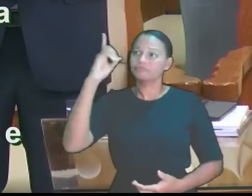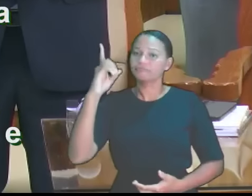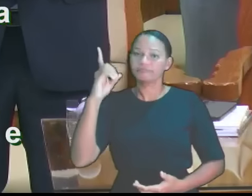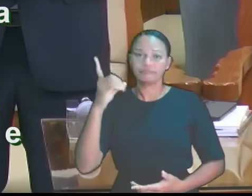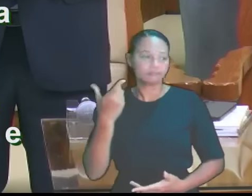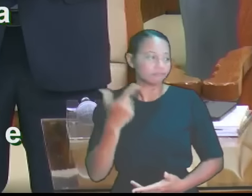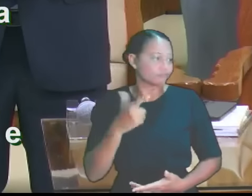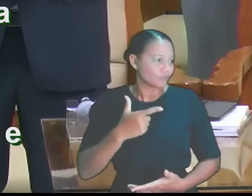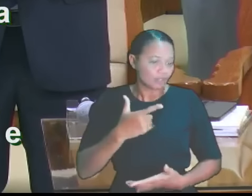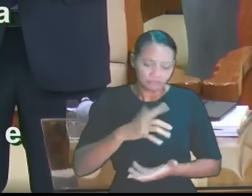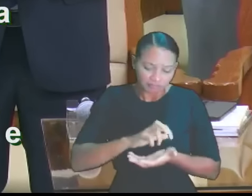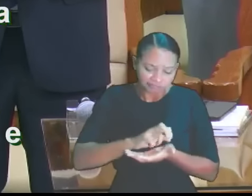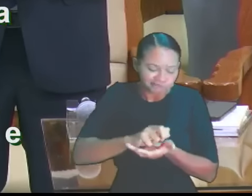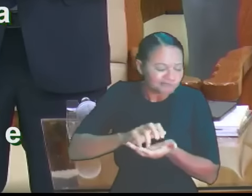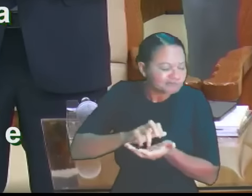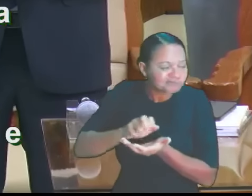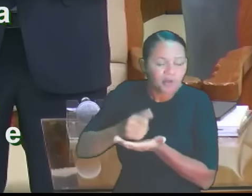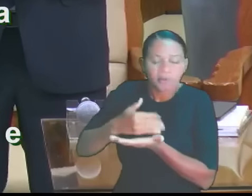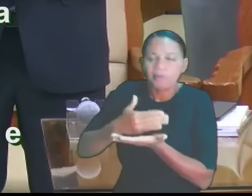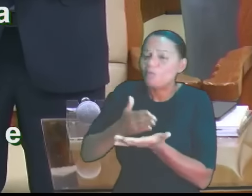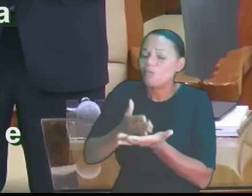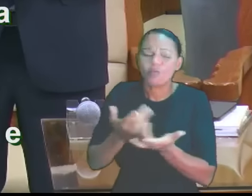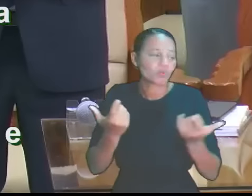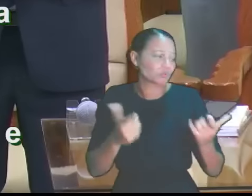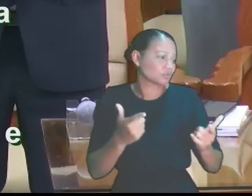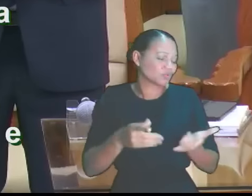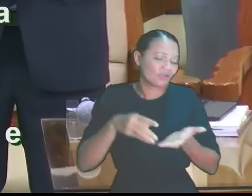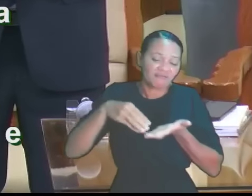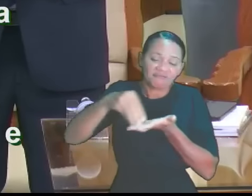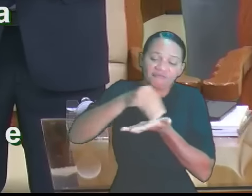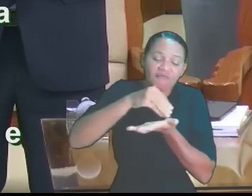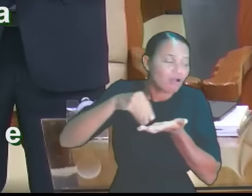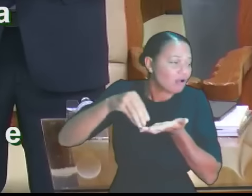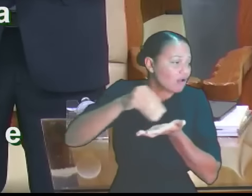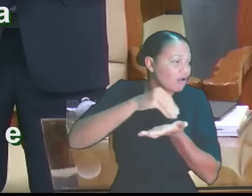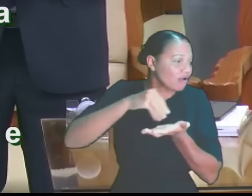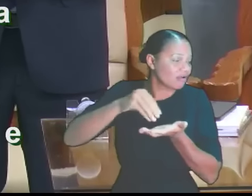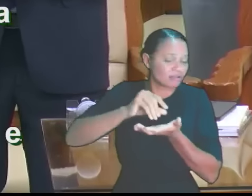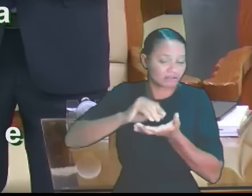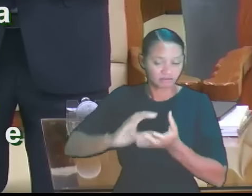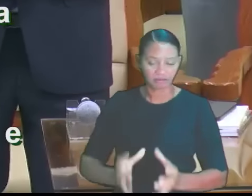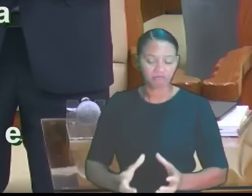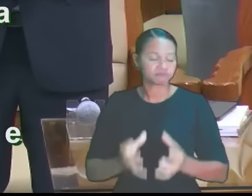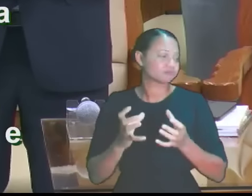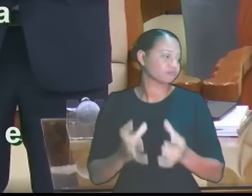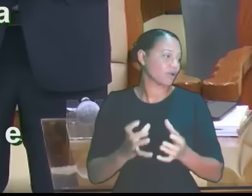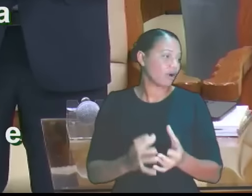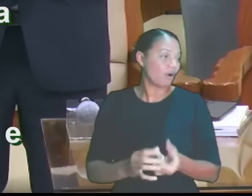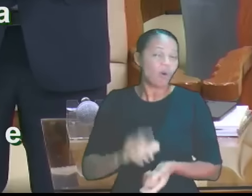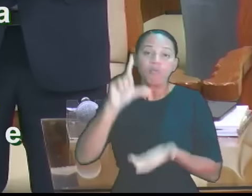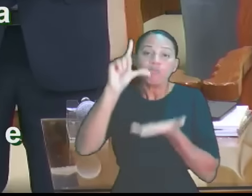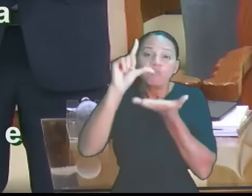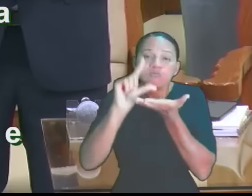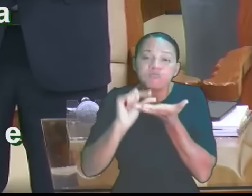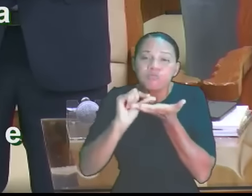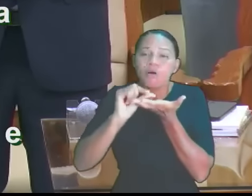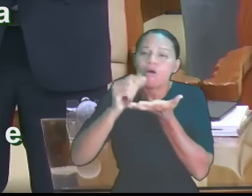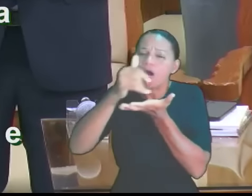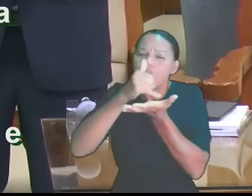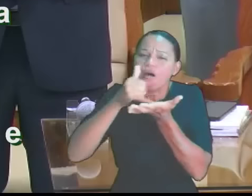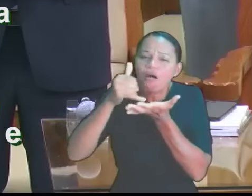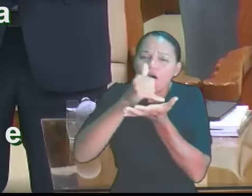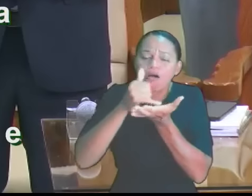bolo tenho, senão somente um punhado de farinha numa panela e um pouco de azeite numa